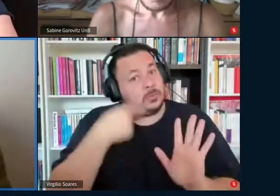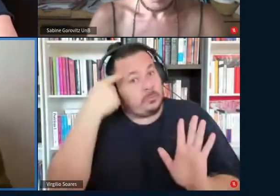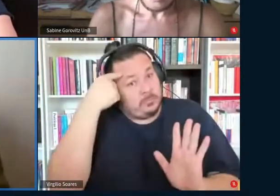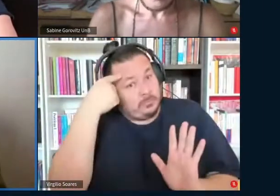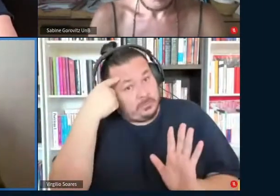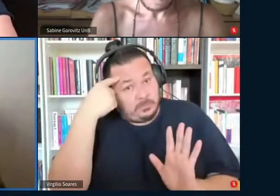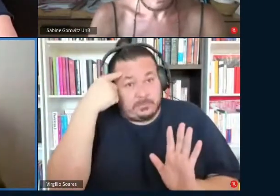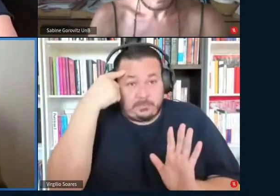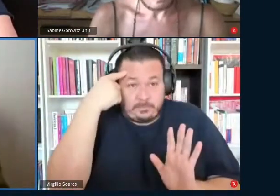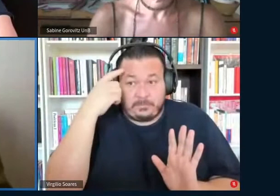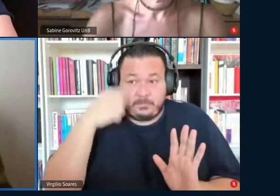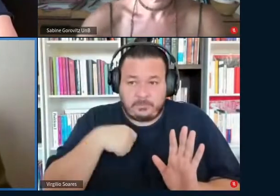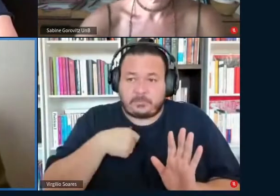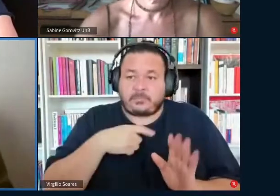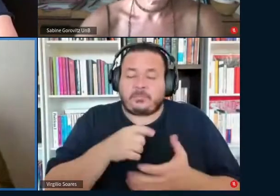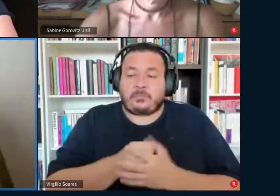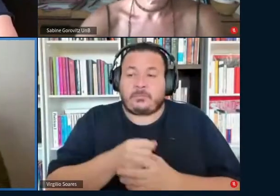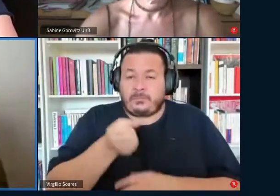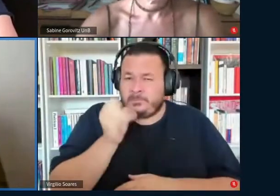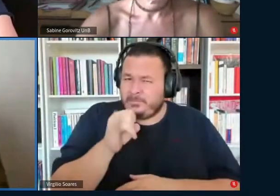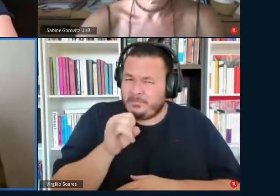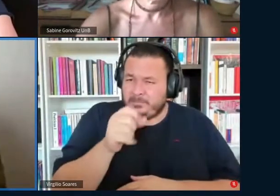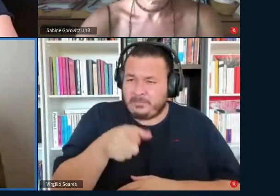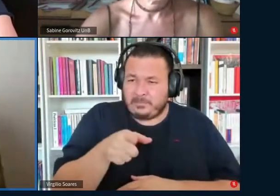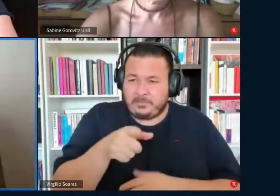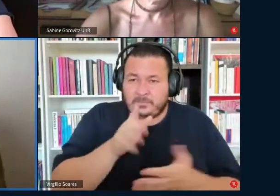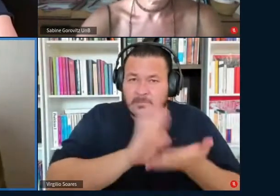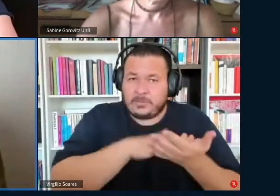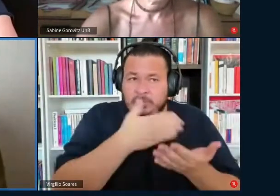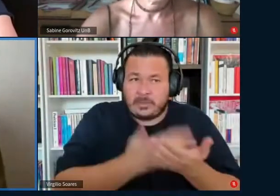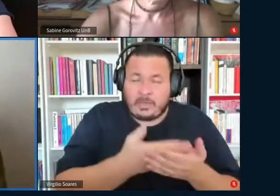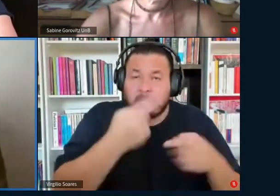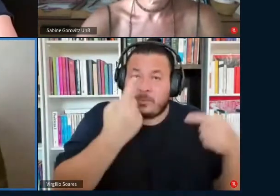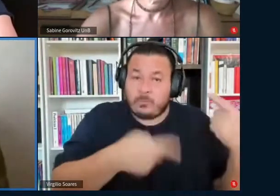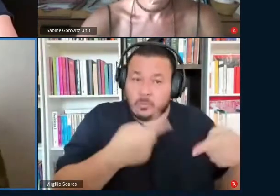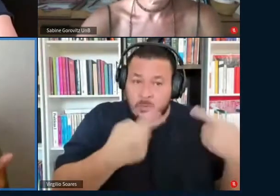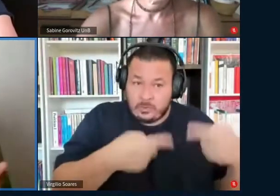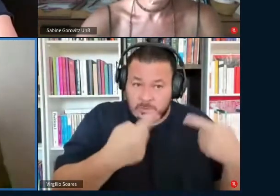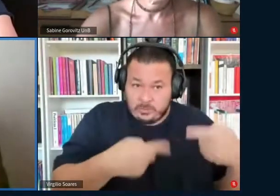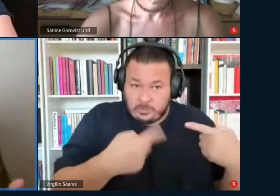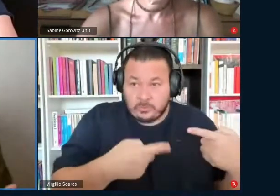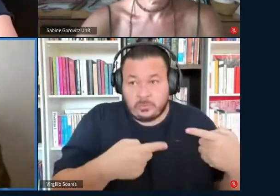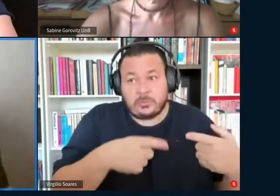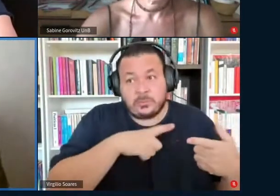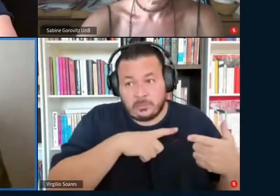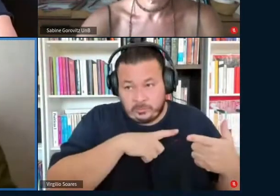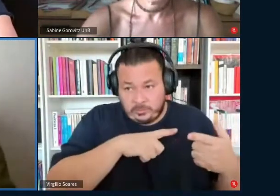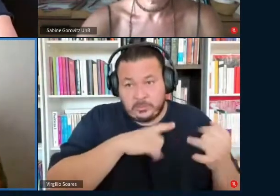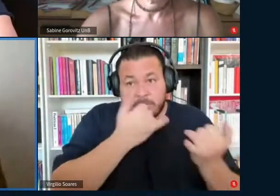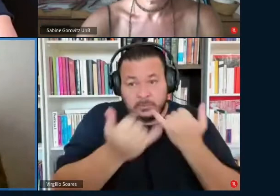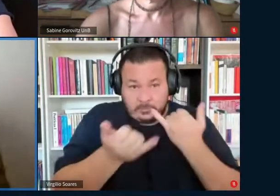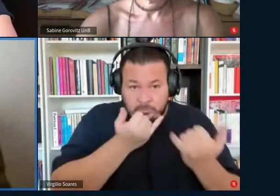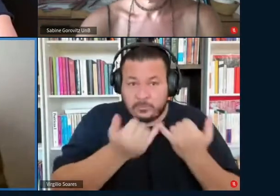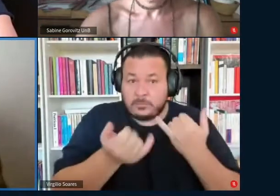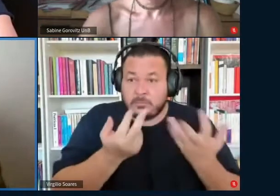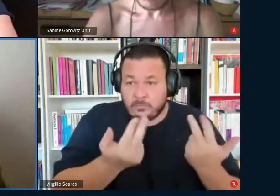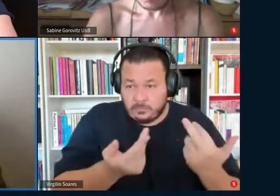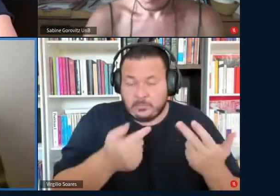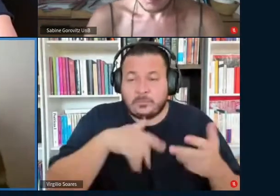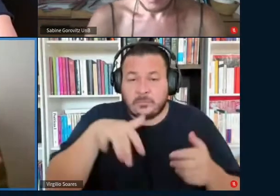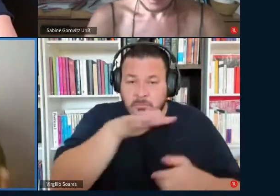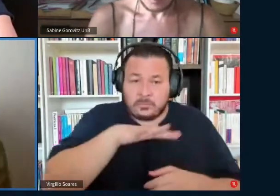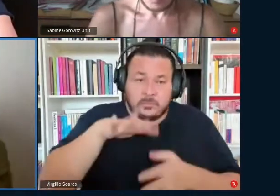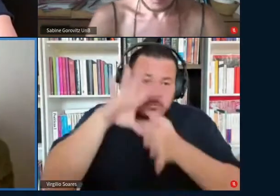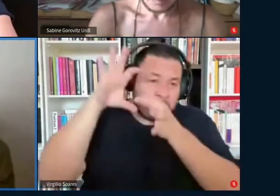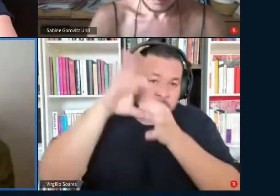uma problematização mesmo, se não seria um intérprete político, né, que até tem similaridades, né, intérprete da esfera